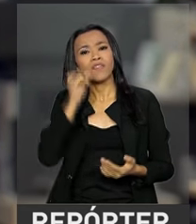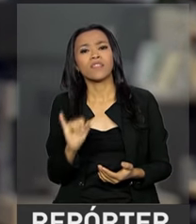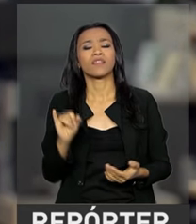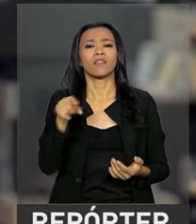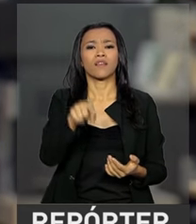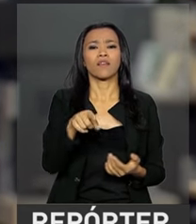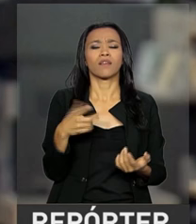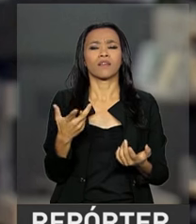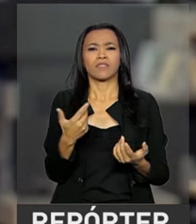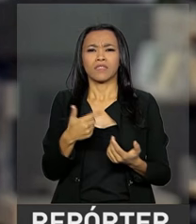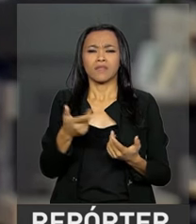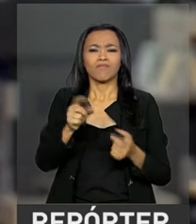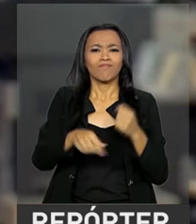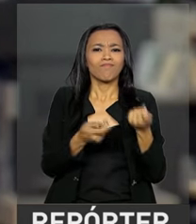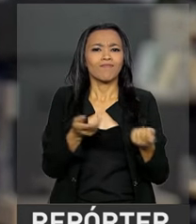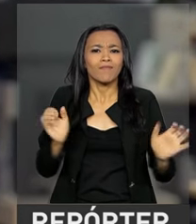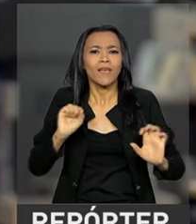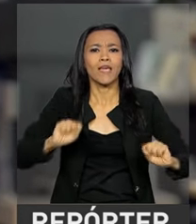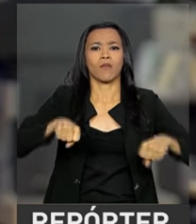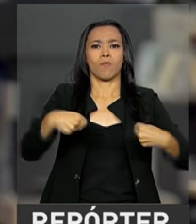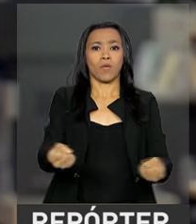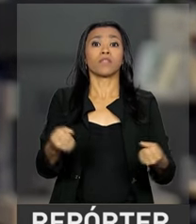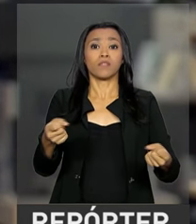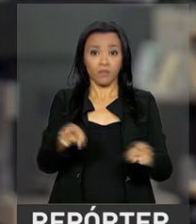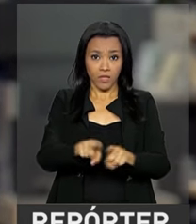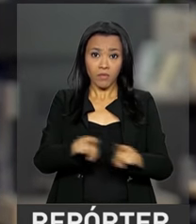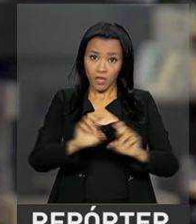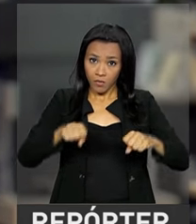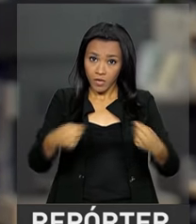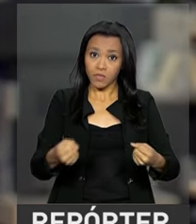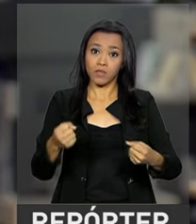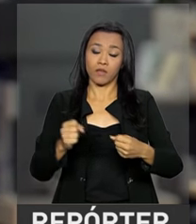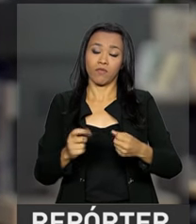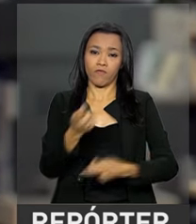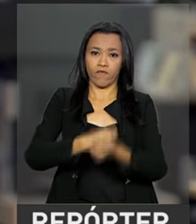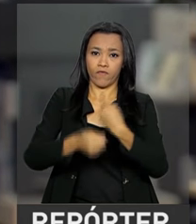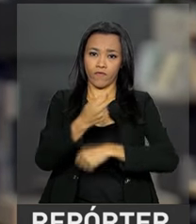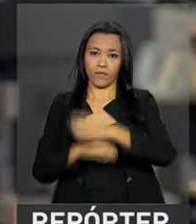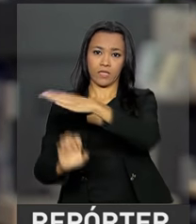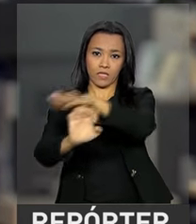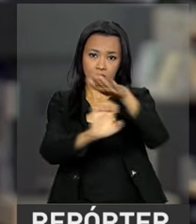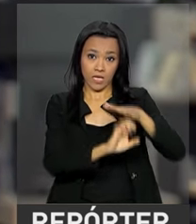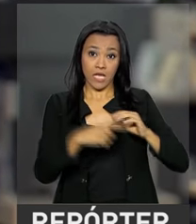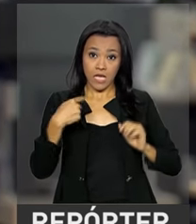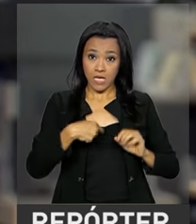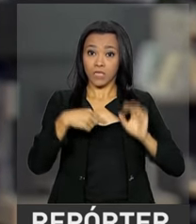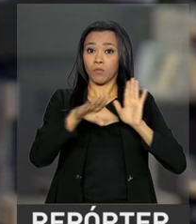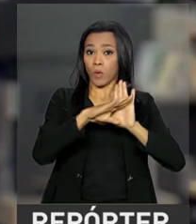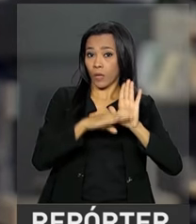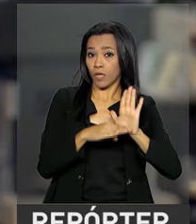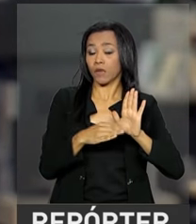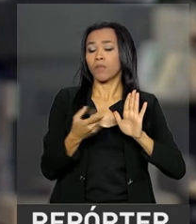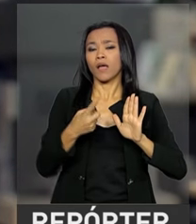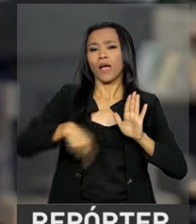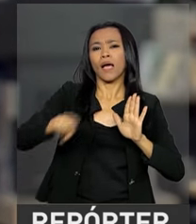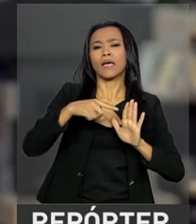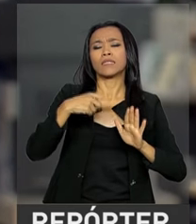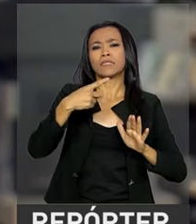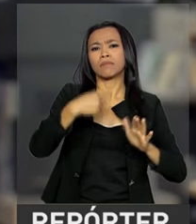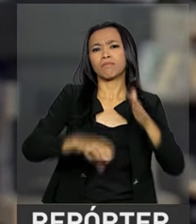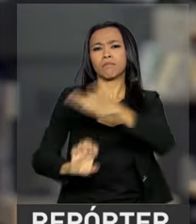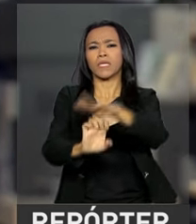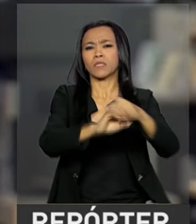além de favorecer a recuperação econômico financeira das empresas o programa permite que as empresas em dificuldades financeiras